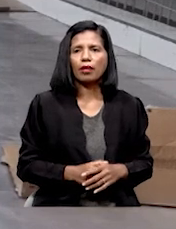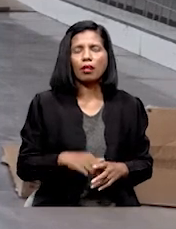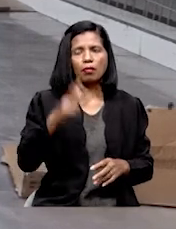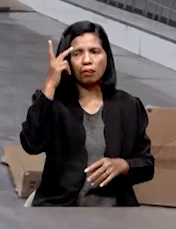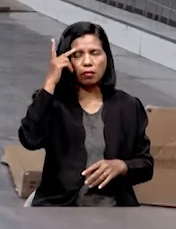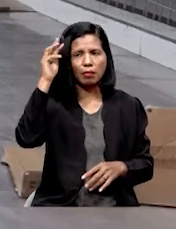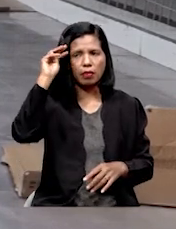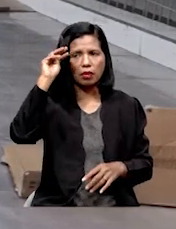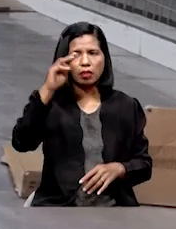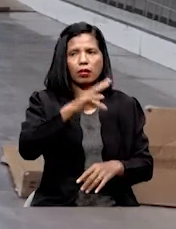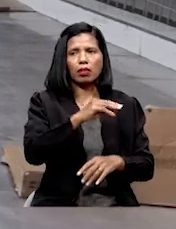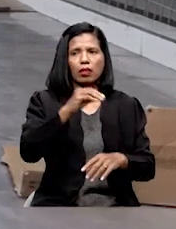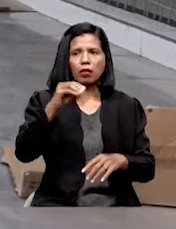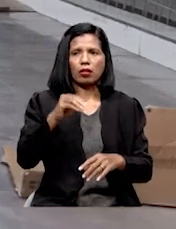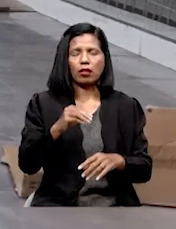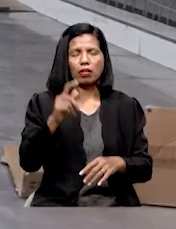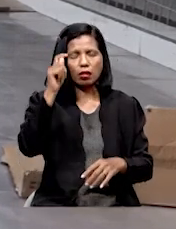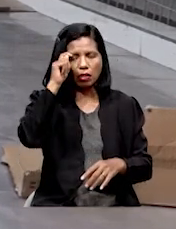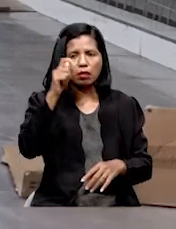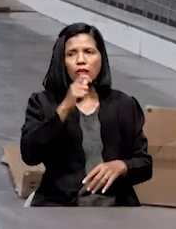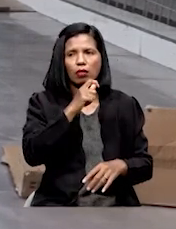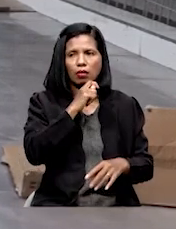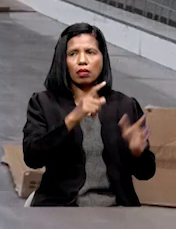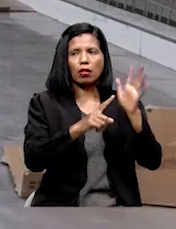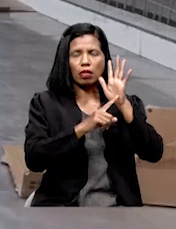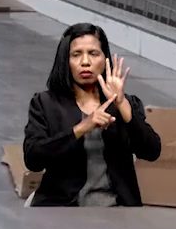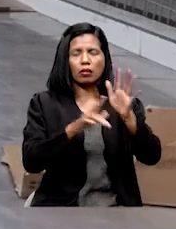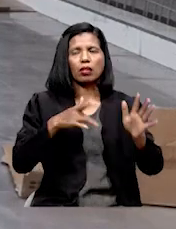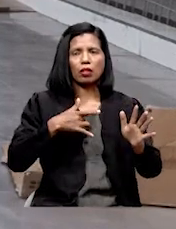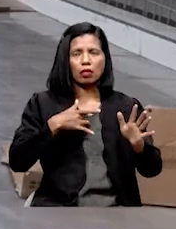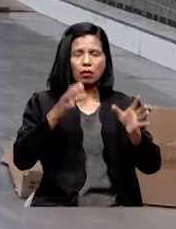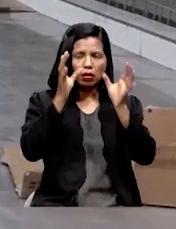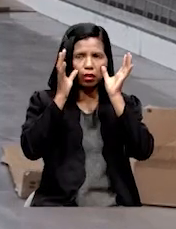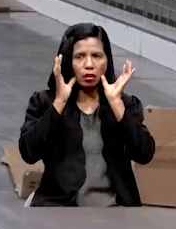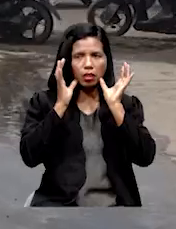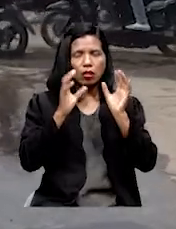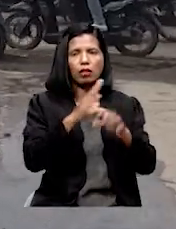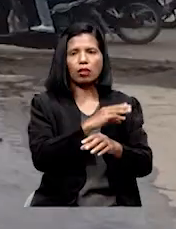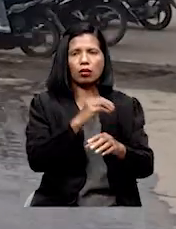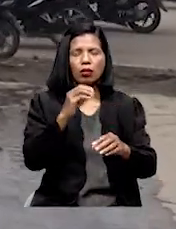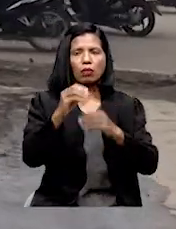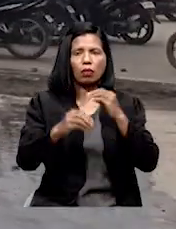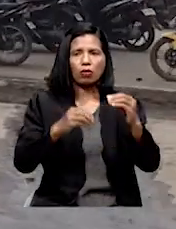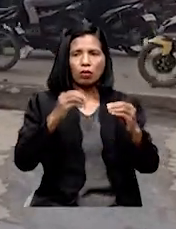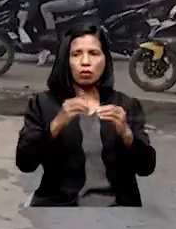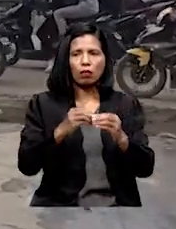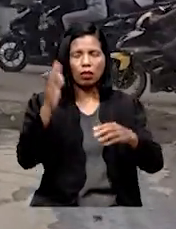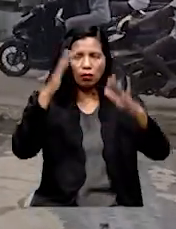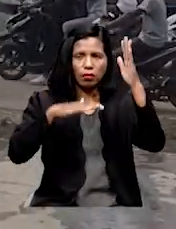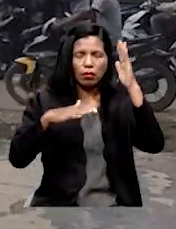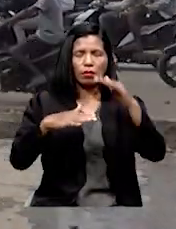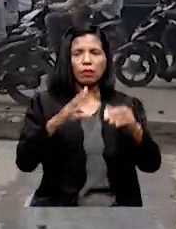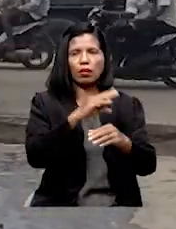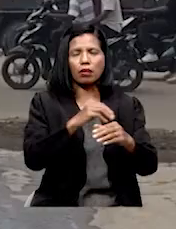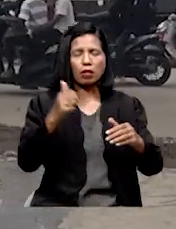Primeiro-ministro no ministro interior Tarumatanduak, ratone sentimento triste no lamentação, relaciona o confronto entre